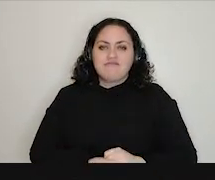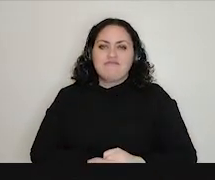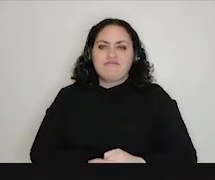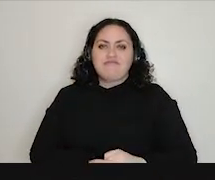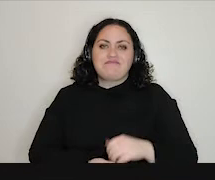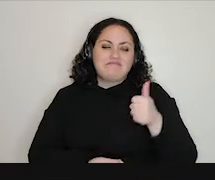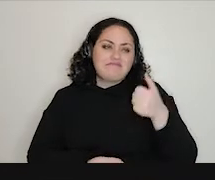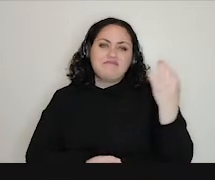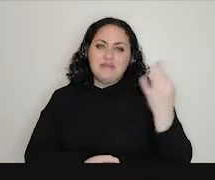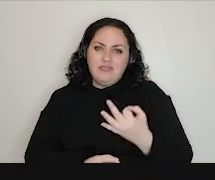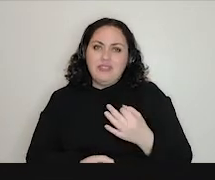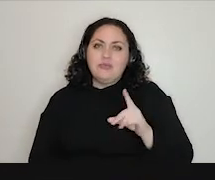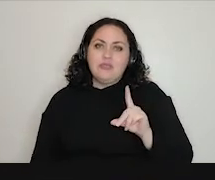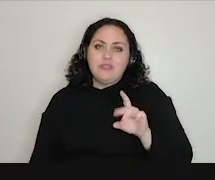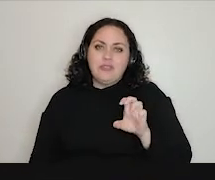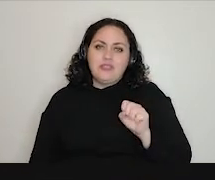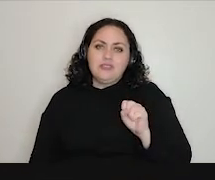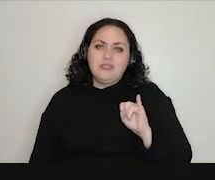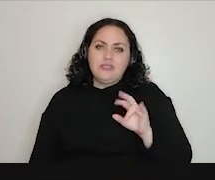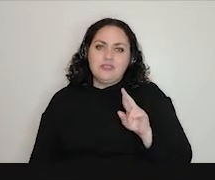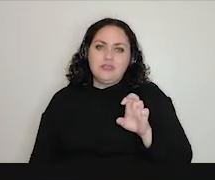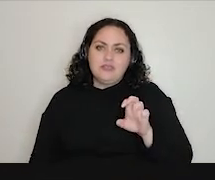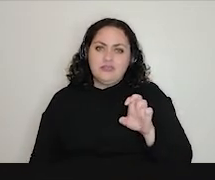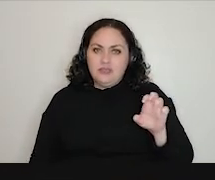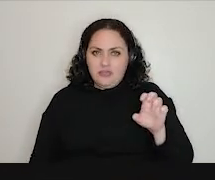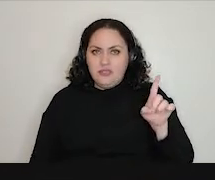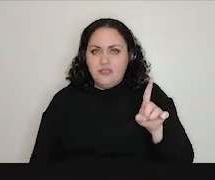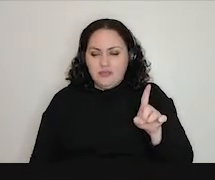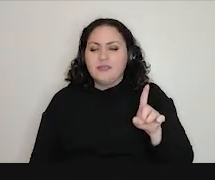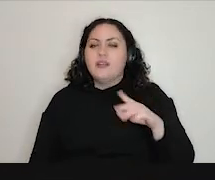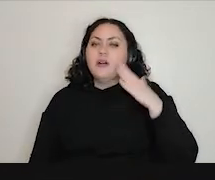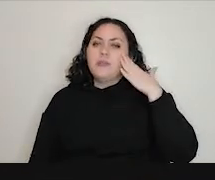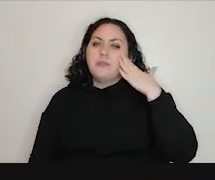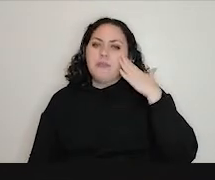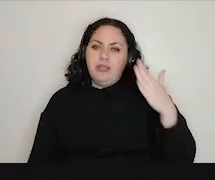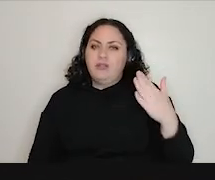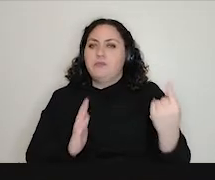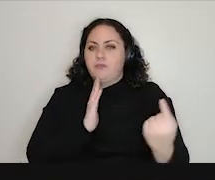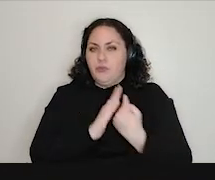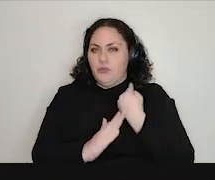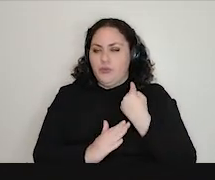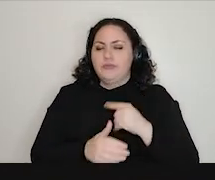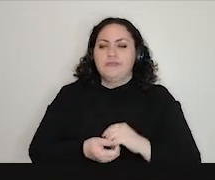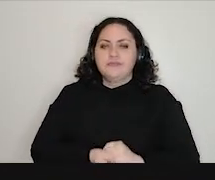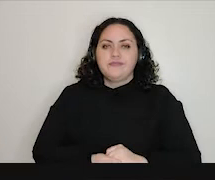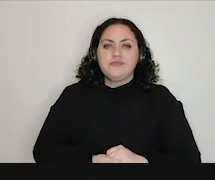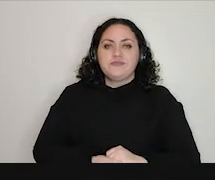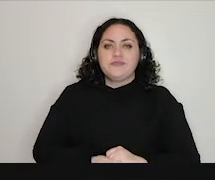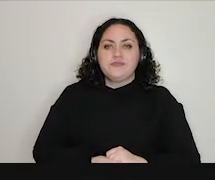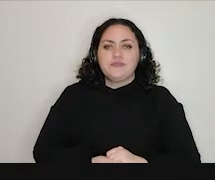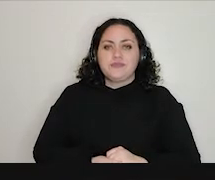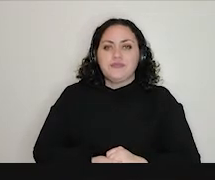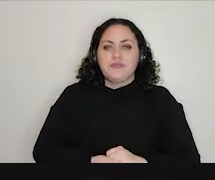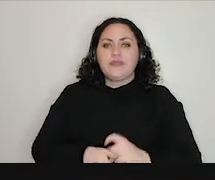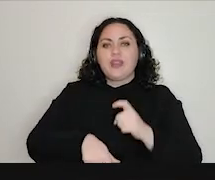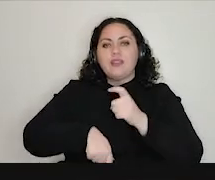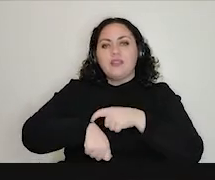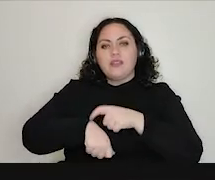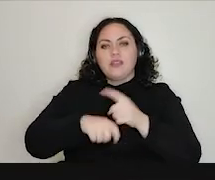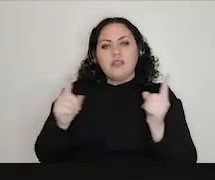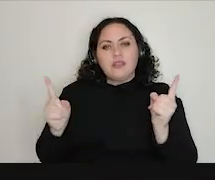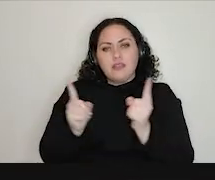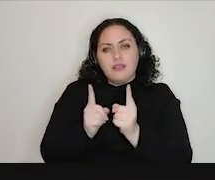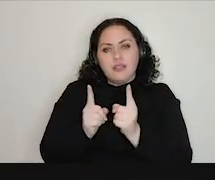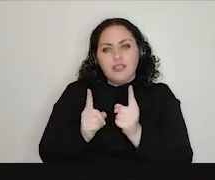Perfeito. Desirê, obrigado pela tua pergunta, né? Até em função do tempo, eu não